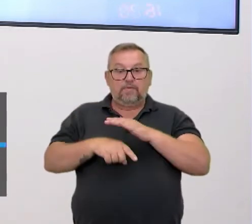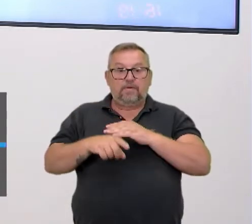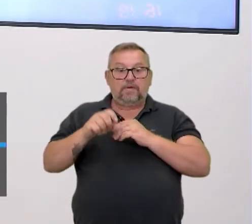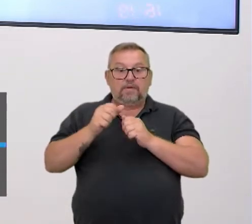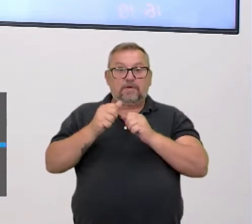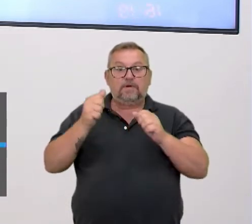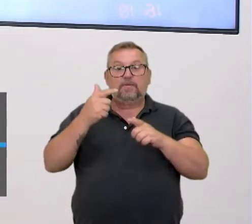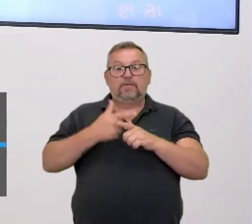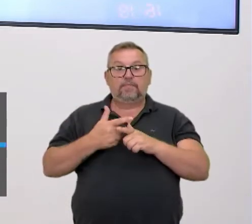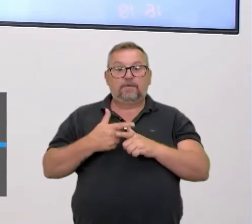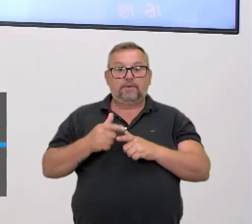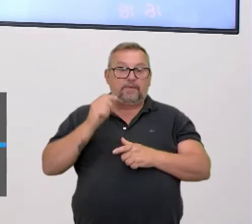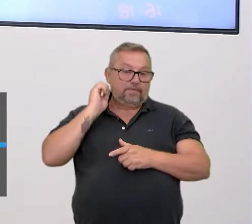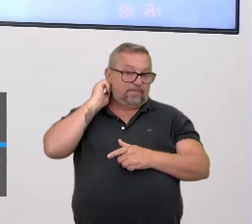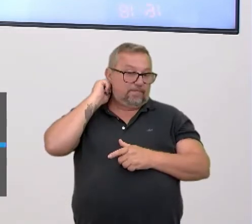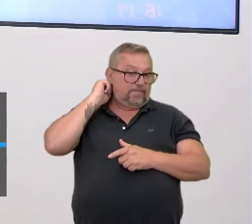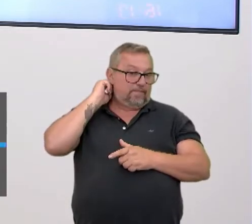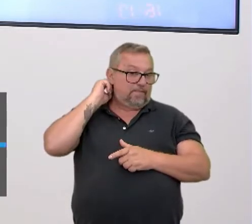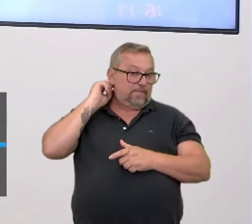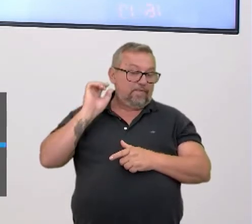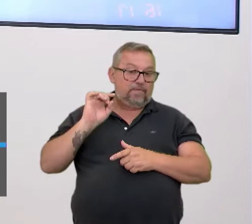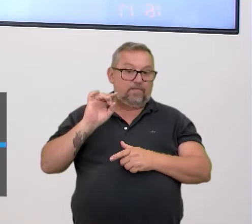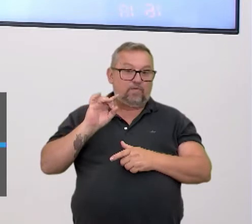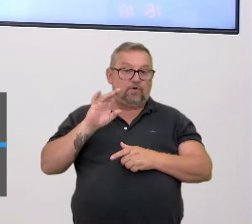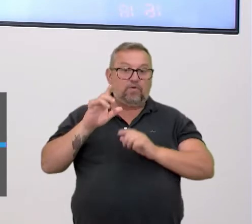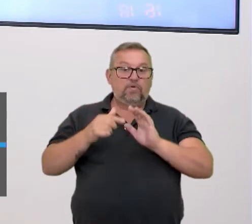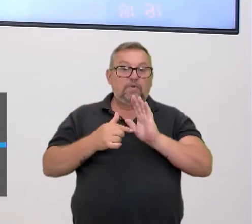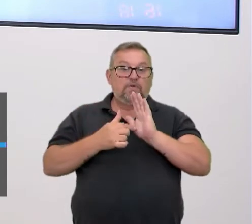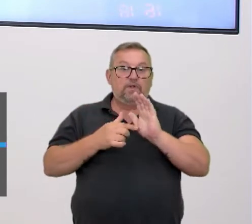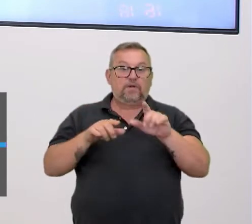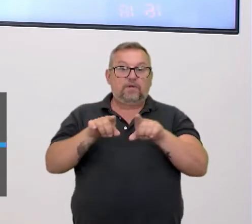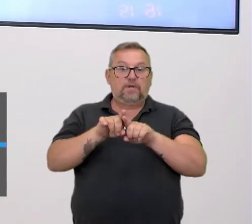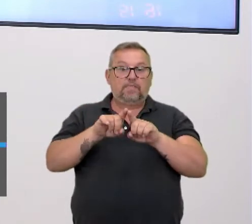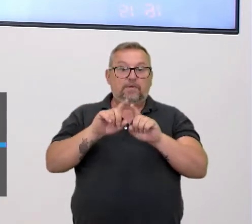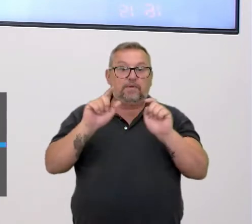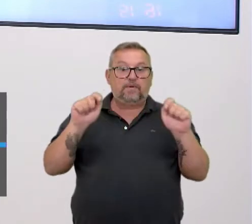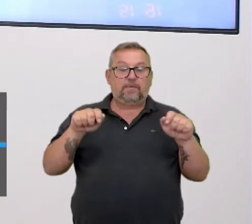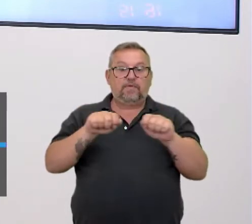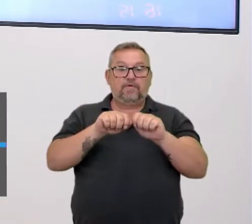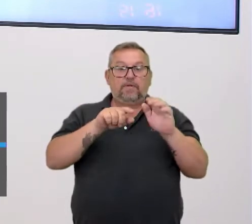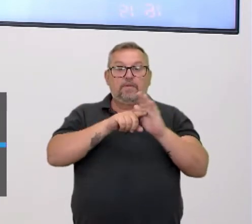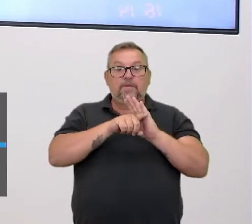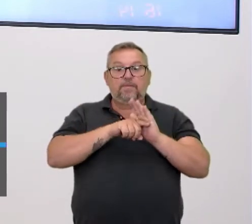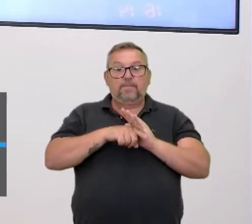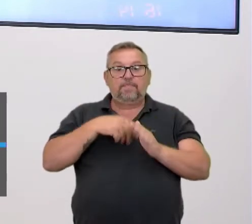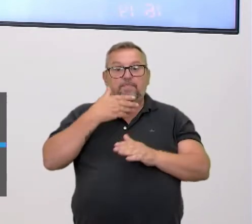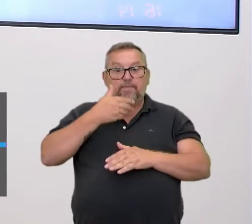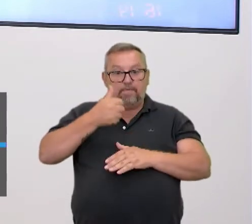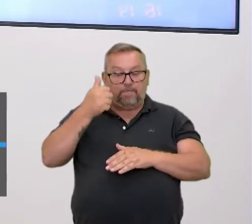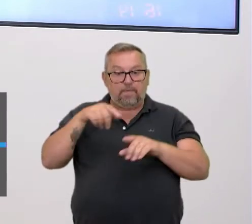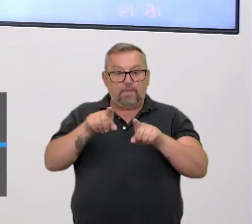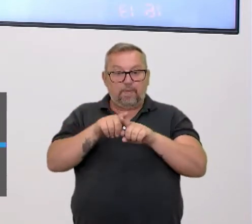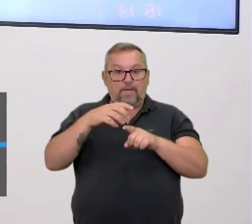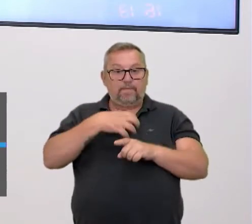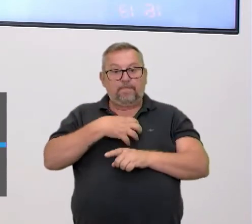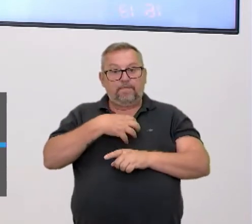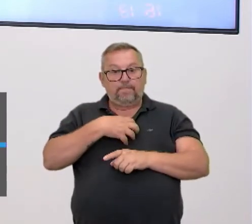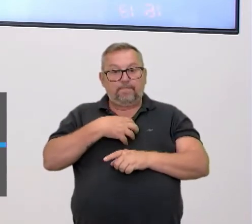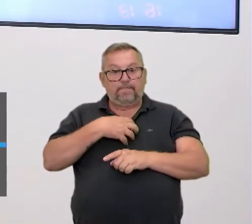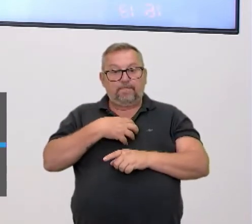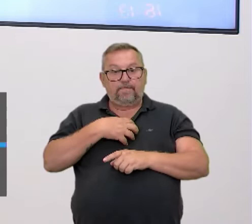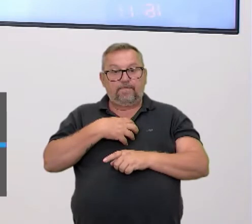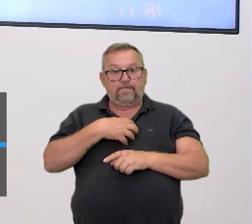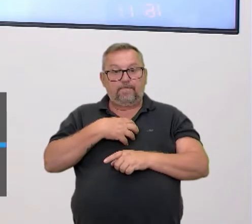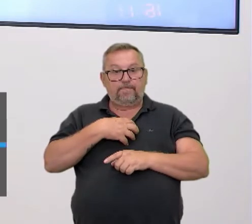muitos problemas aqui. Eu só dando uma indicação de algo que você pode pesquisar e melhorar, aprimorar essa situação que a gente aqui